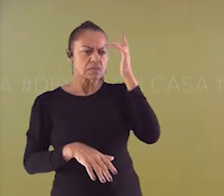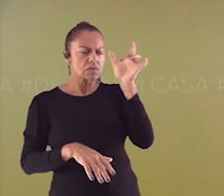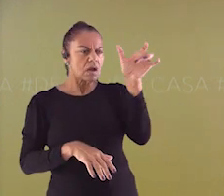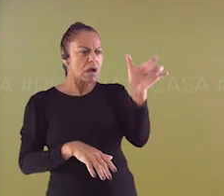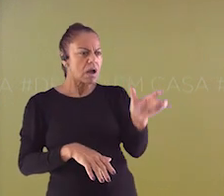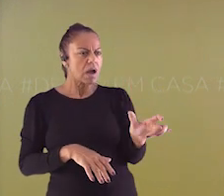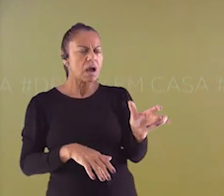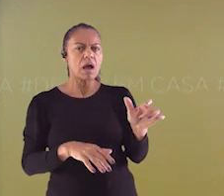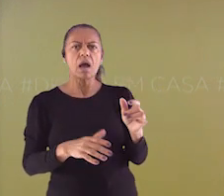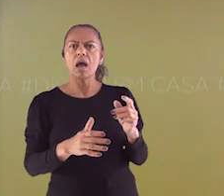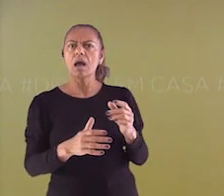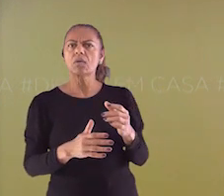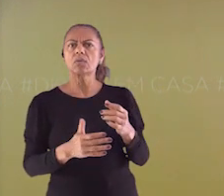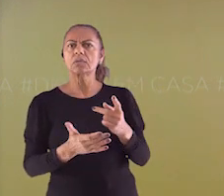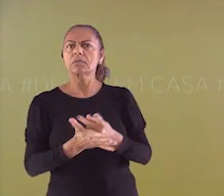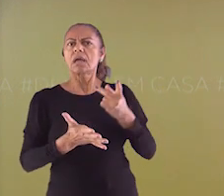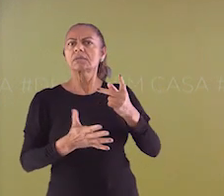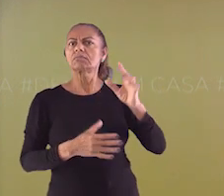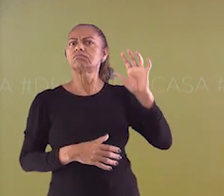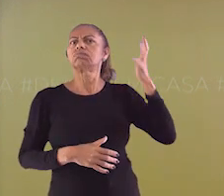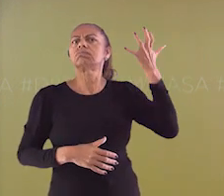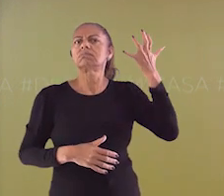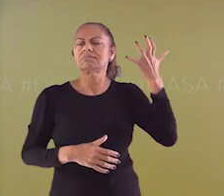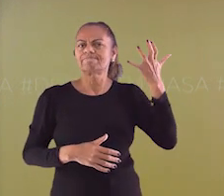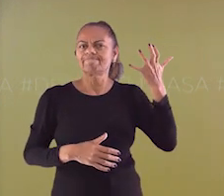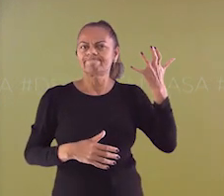ou AVC do nada? E que ainda por